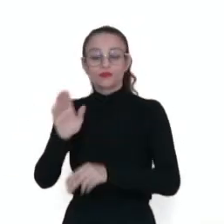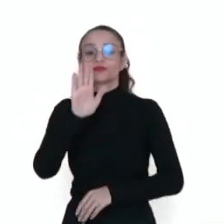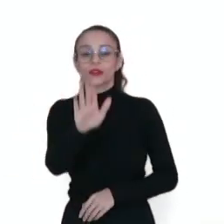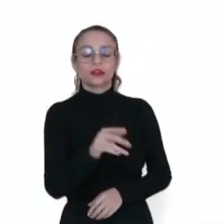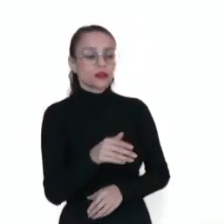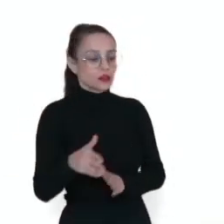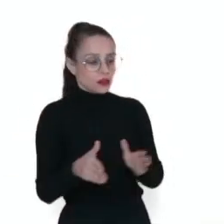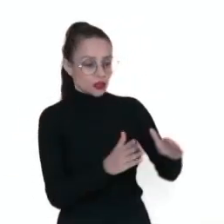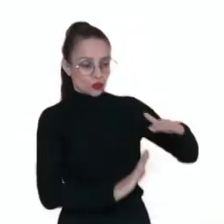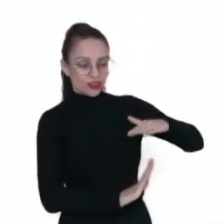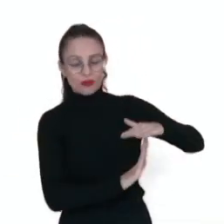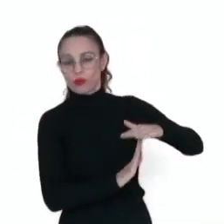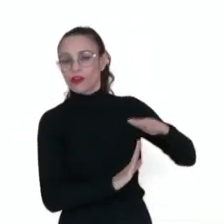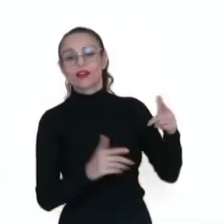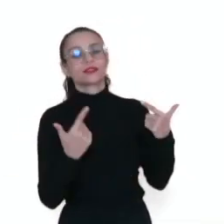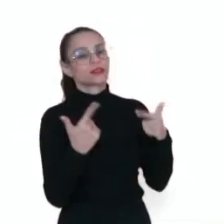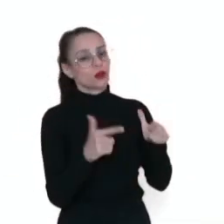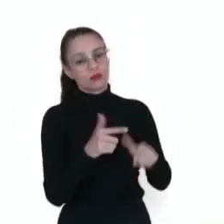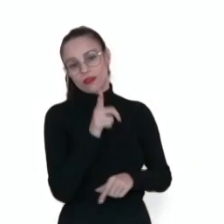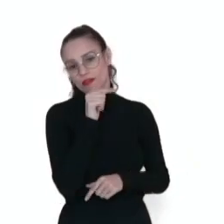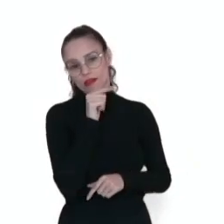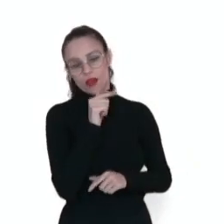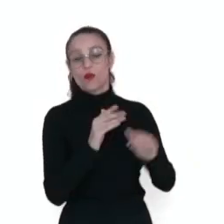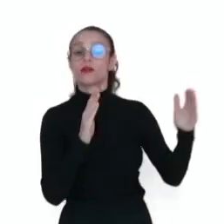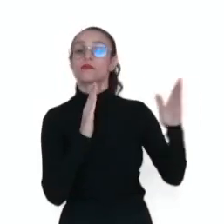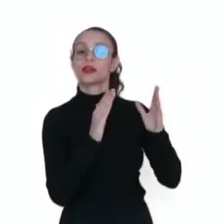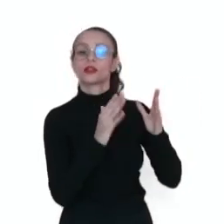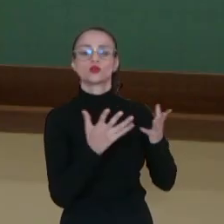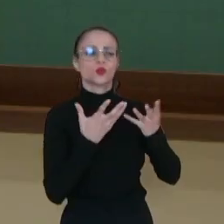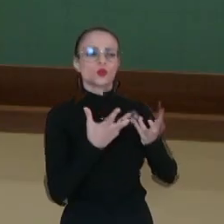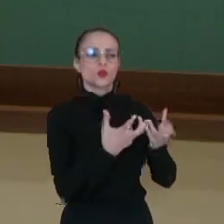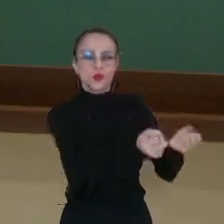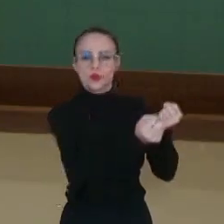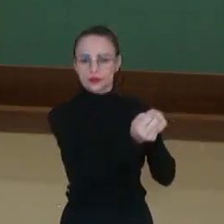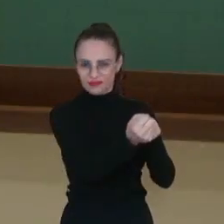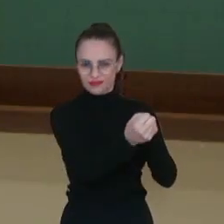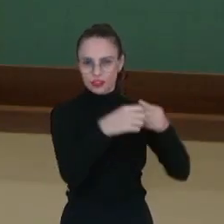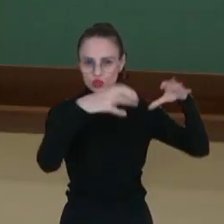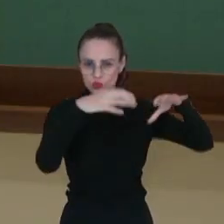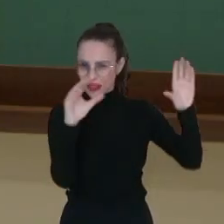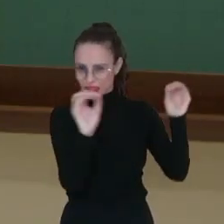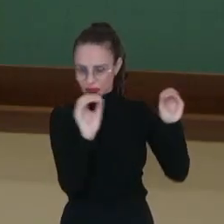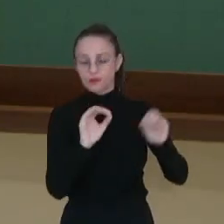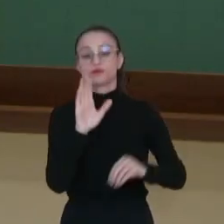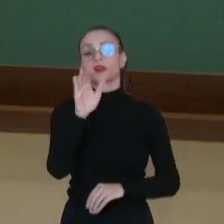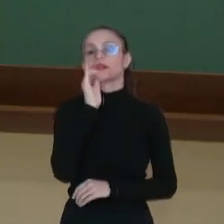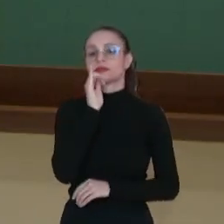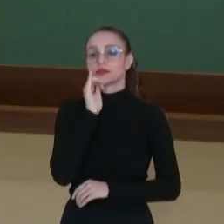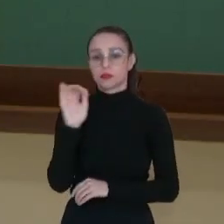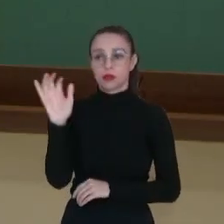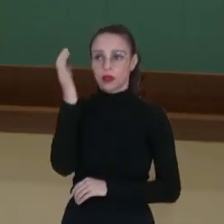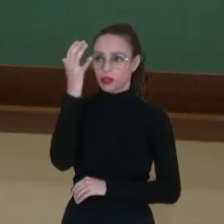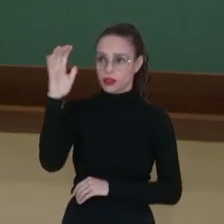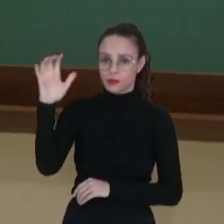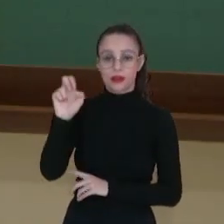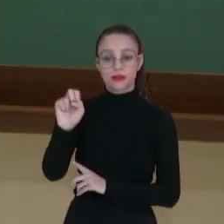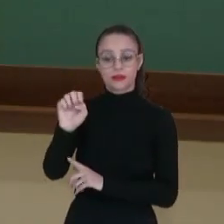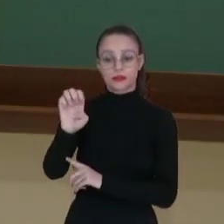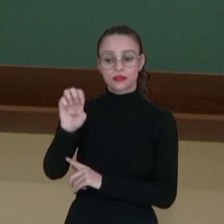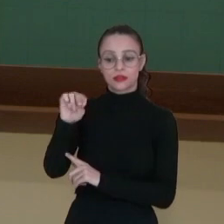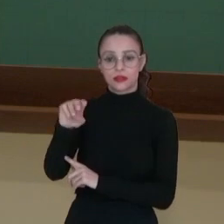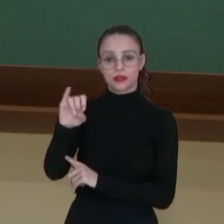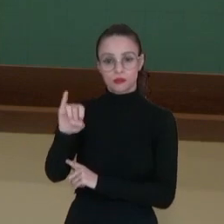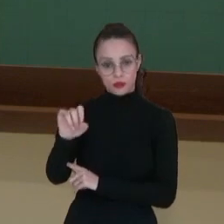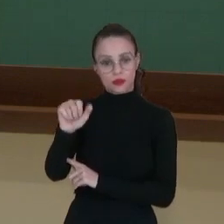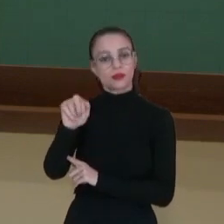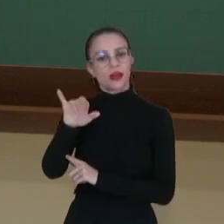não apresenta água nos períodos das secas. Então, se eu tenho uma região de clima semiárido, que é um clima